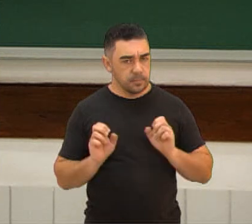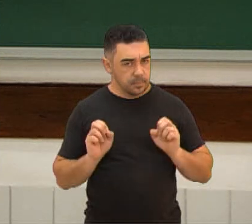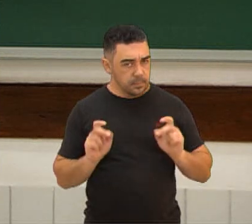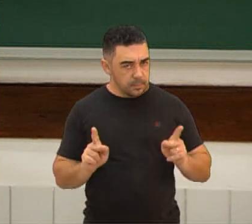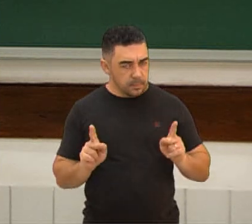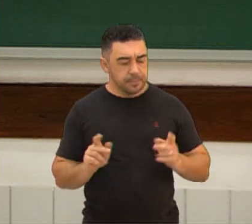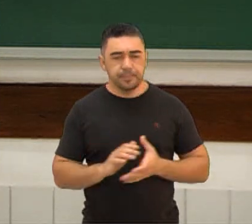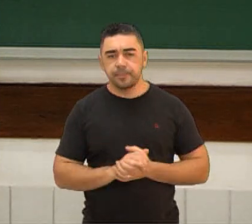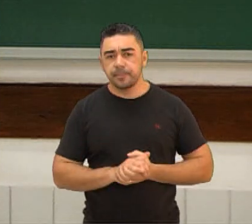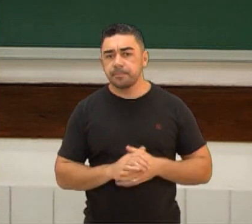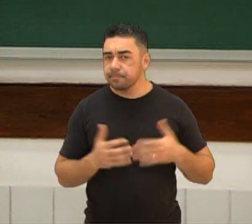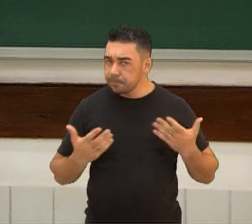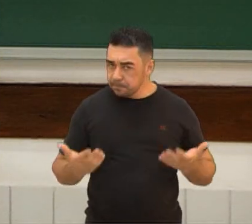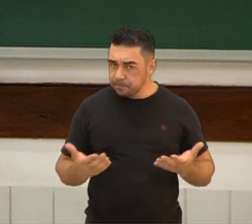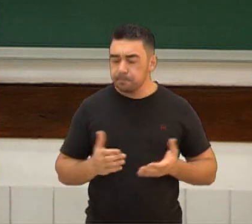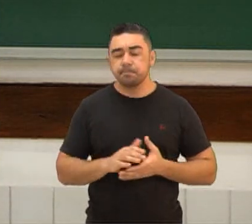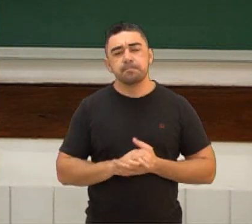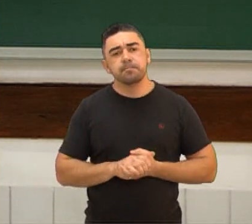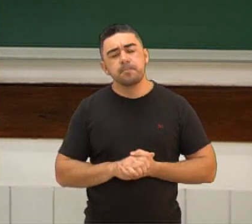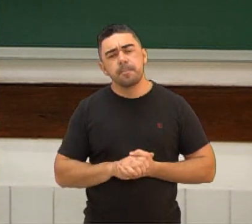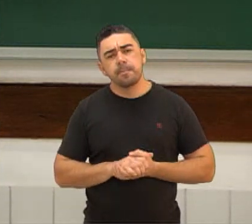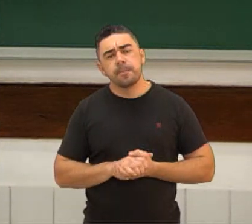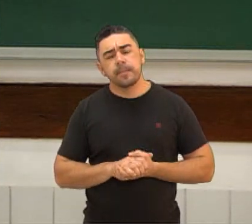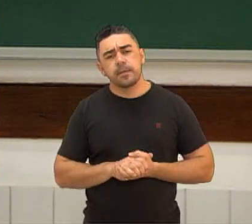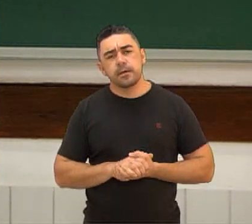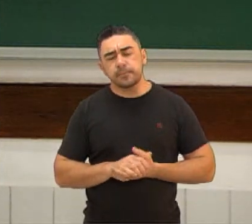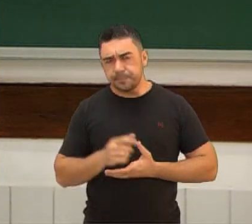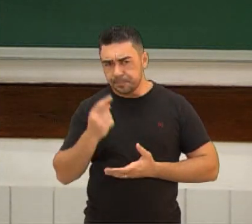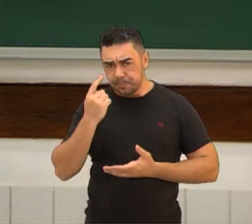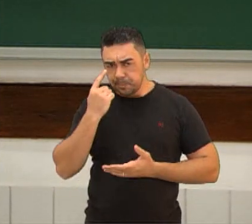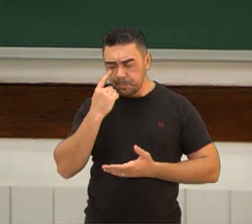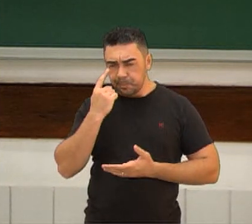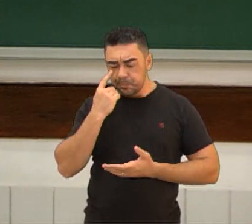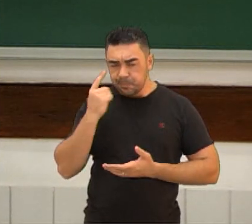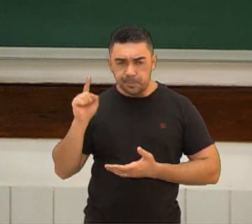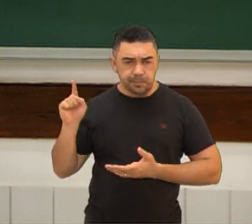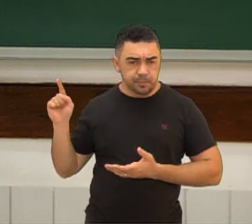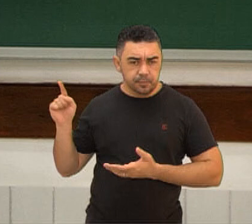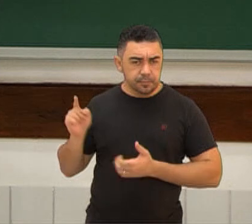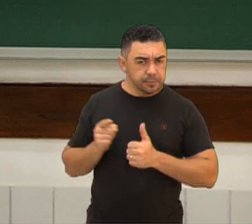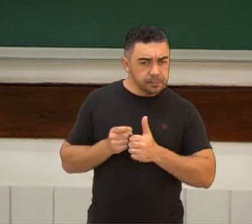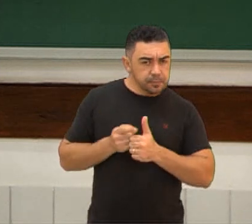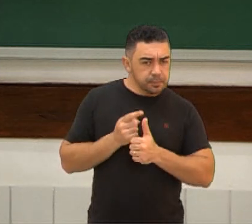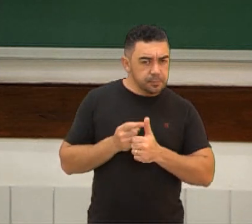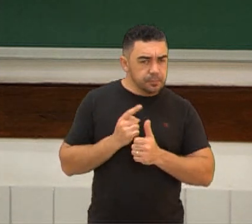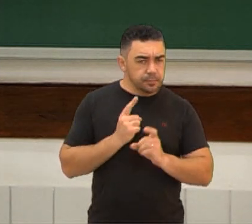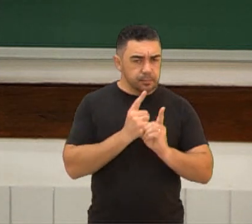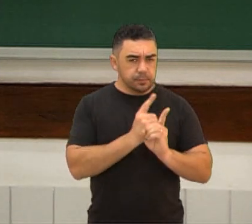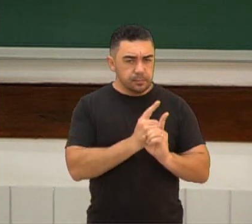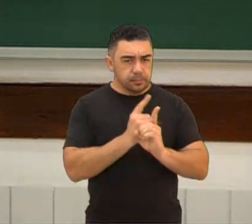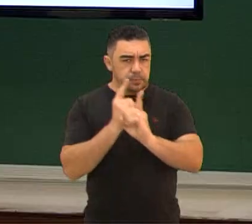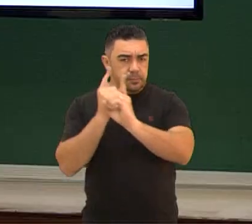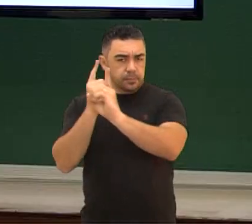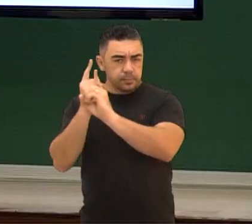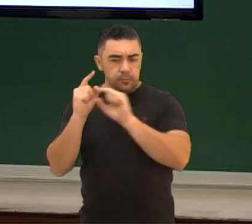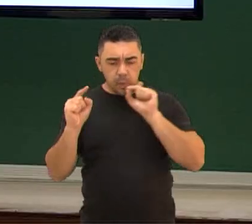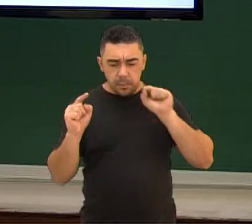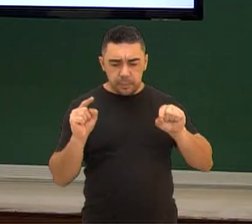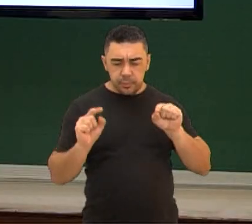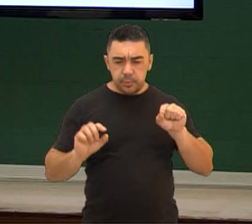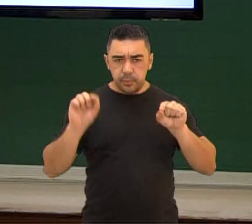Ok, gente. Então é o seguinte. Vamos identificar aqui primeiro os pontos desse gráfico,